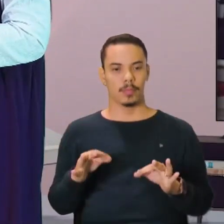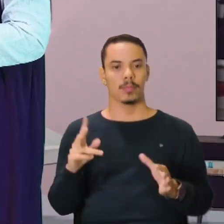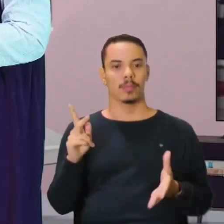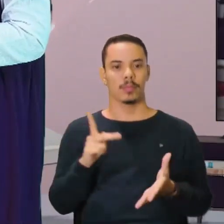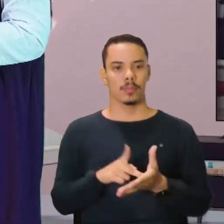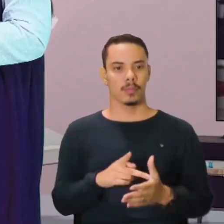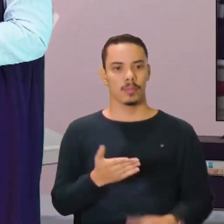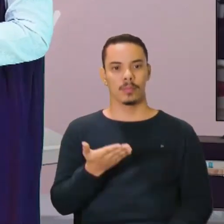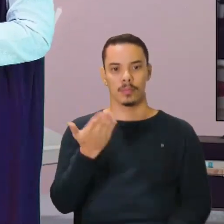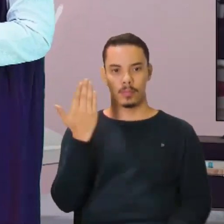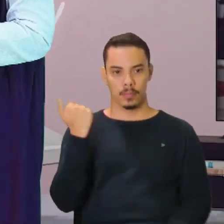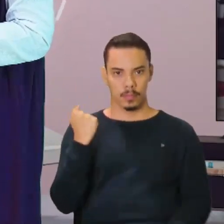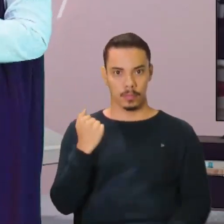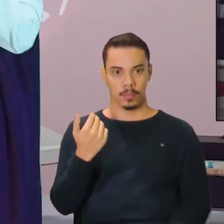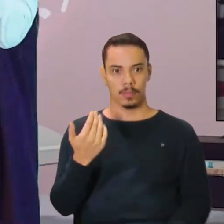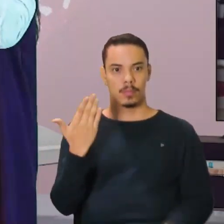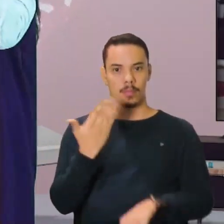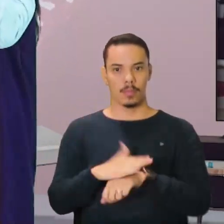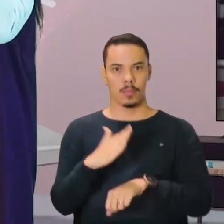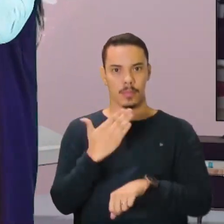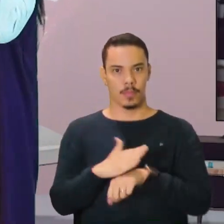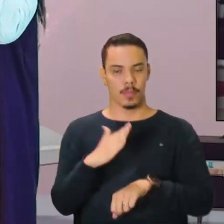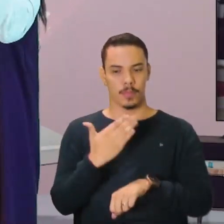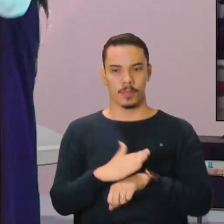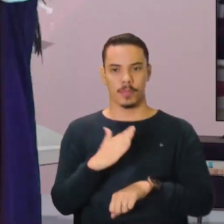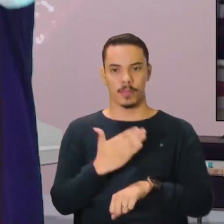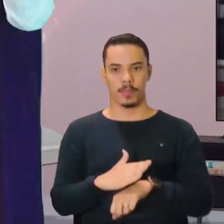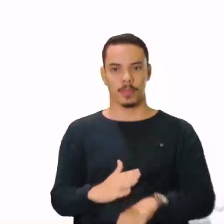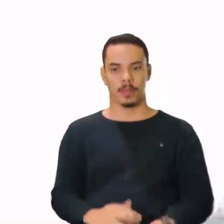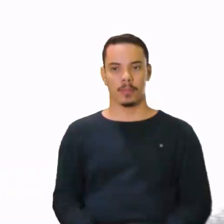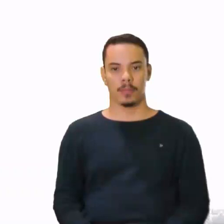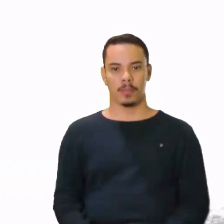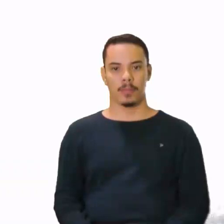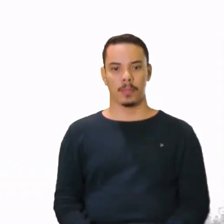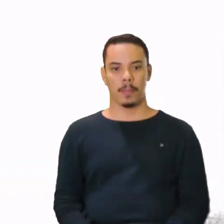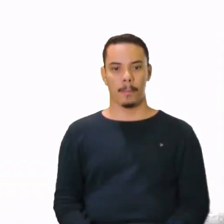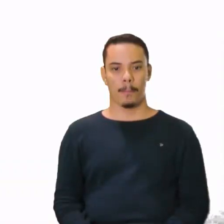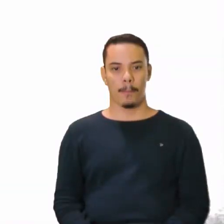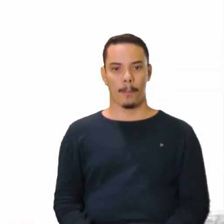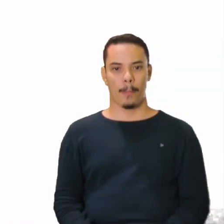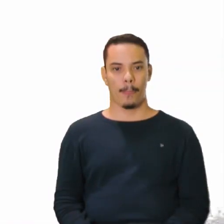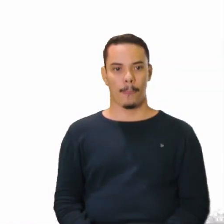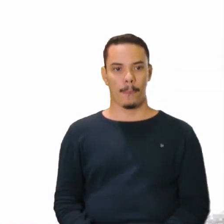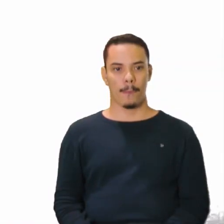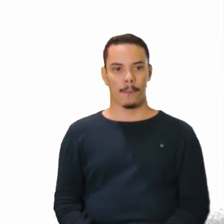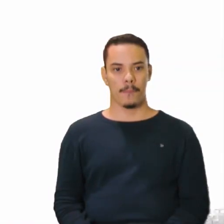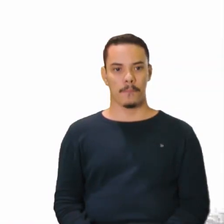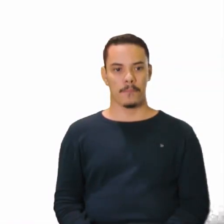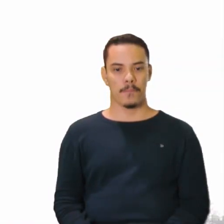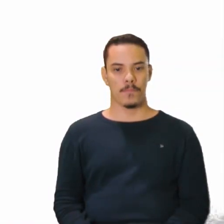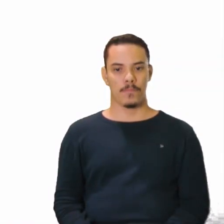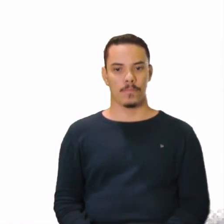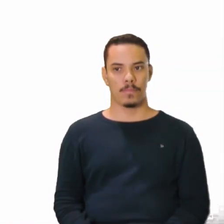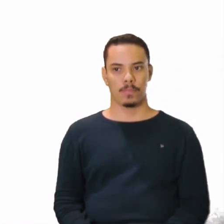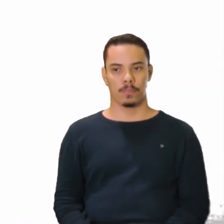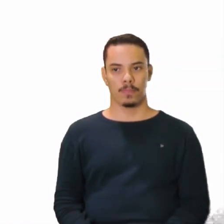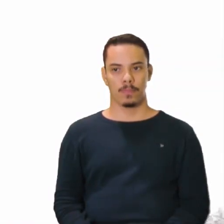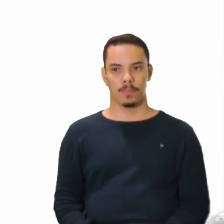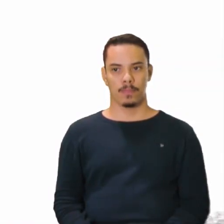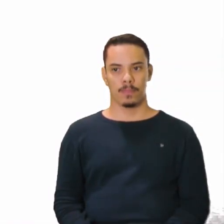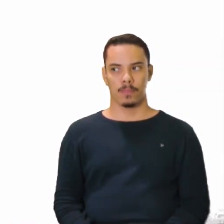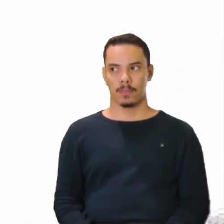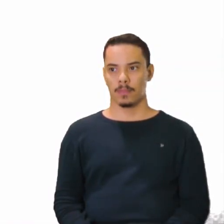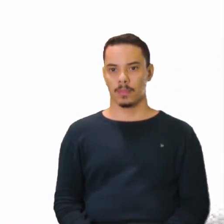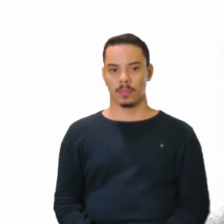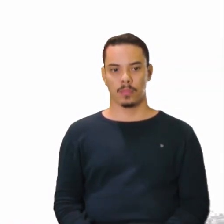bacana, vamos praticar? Eita, vamos lá então, vamos! Chegou a hora. Olha